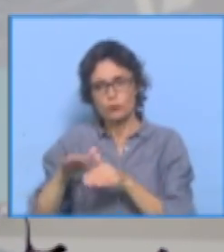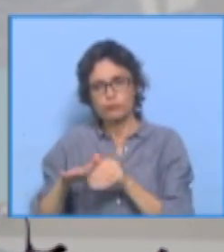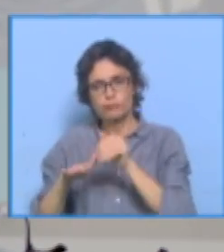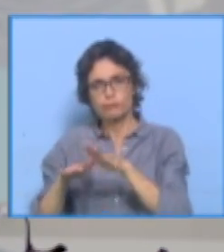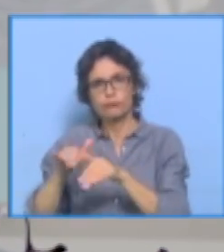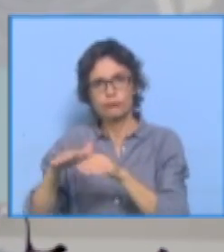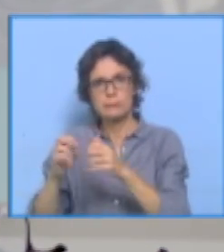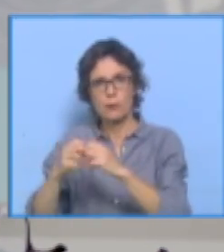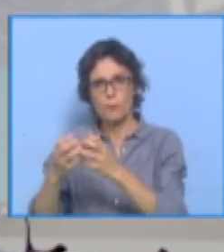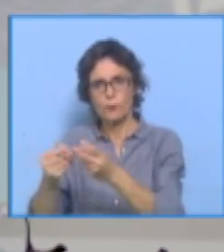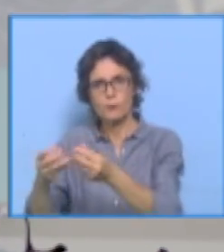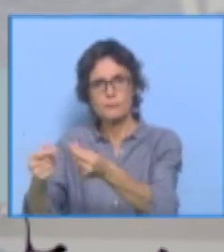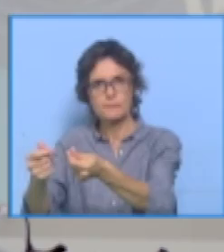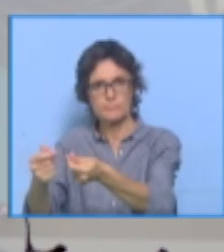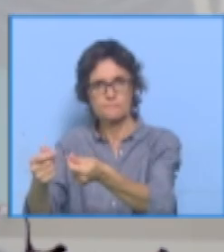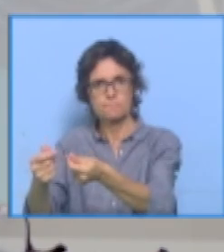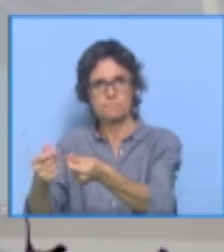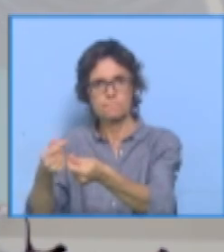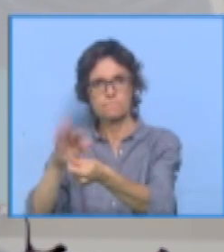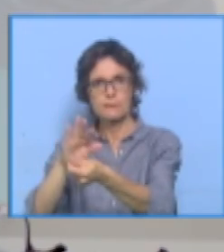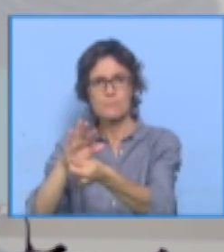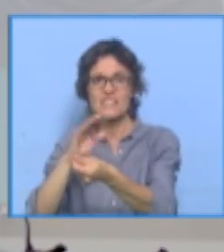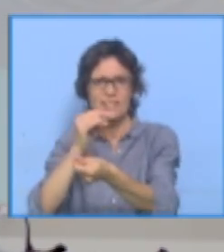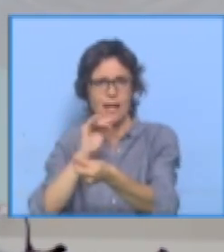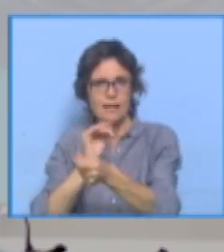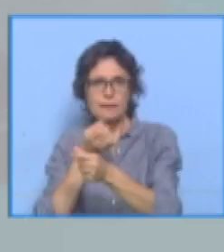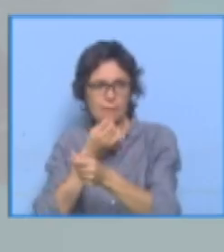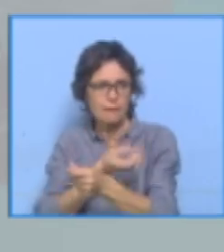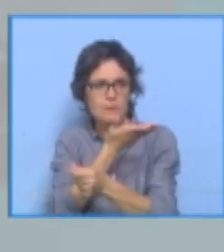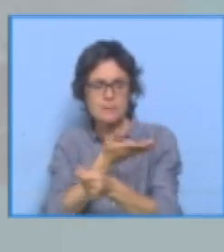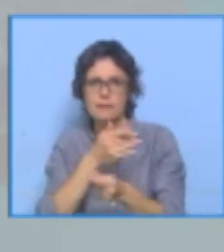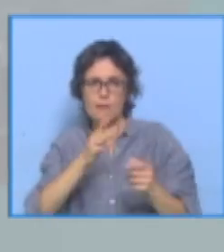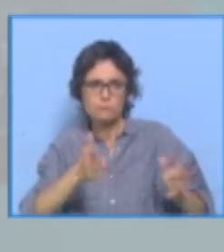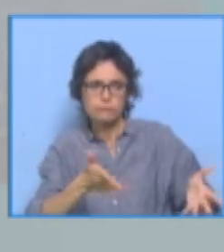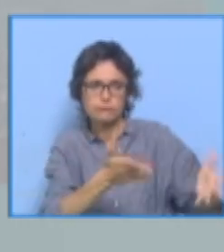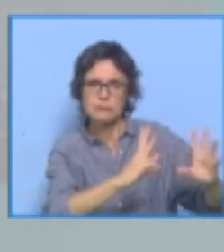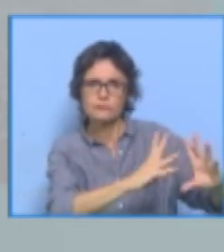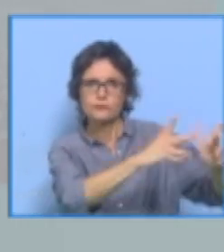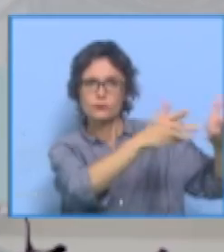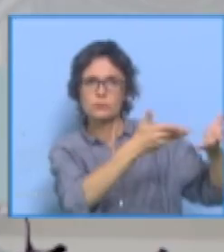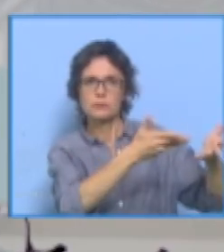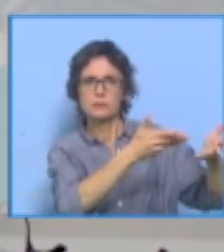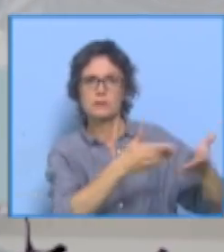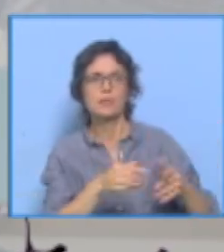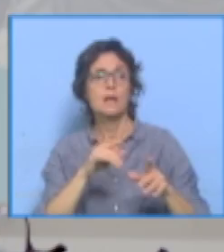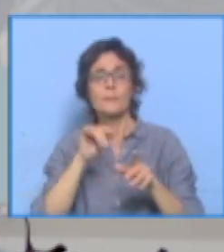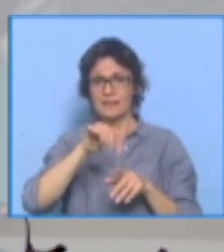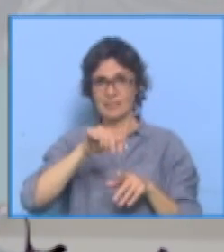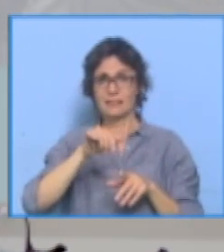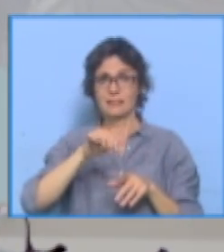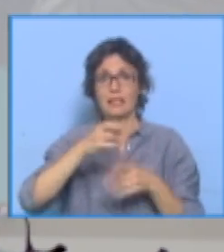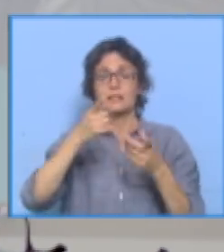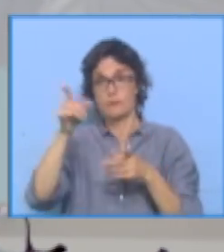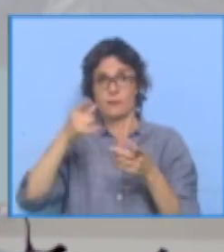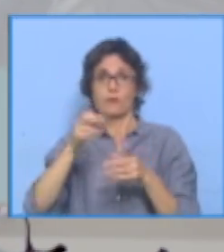gradativamente os grandes problemas que continuam a existir. Porque o grande problema da nossa sociedade, e por isso os senhores bispos voltam aí, vai